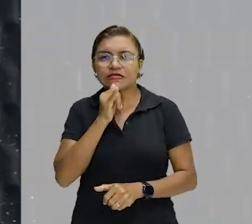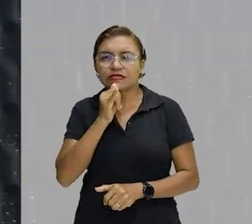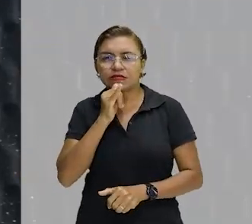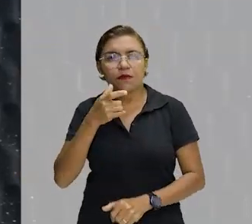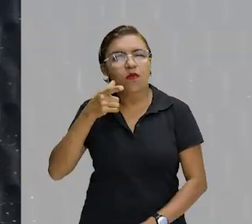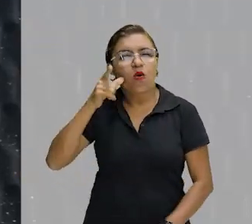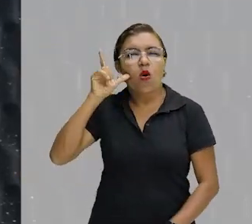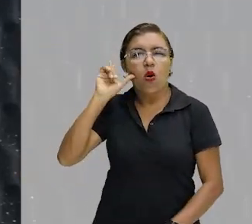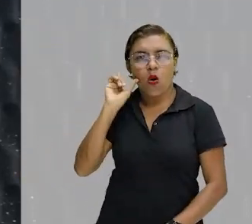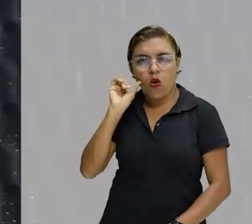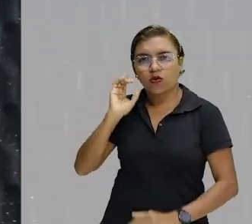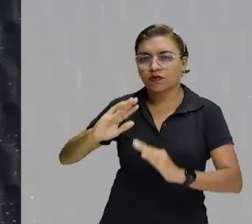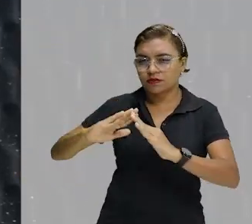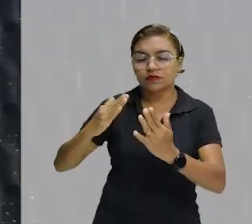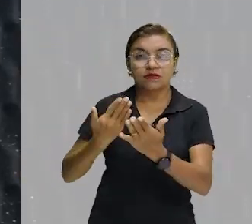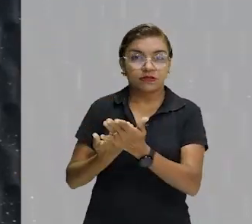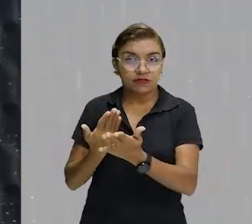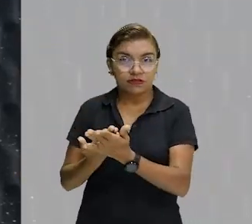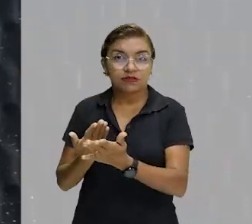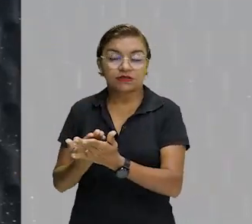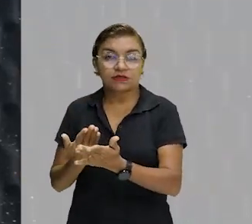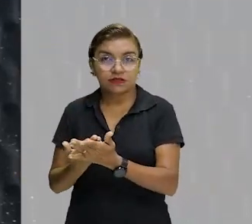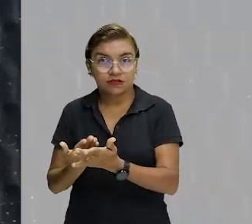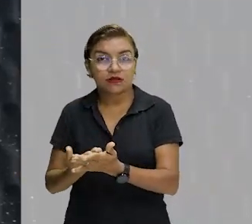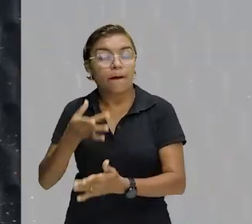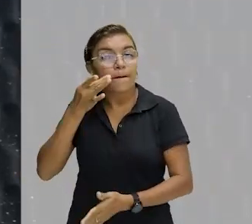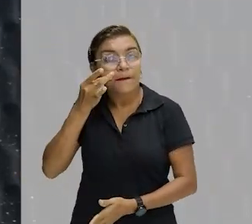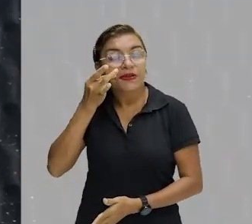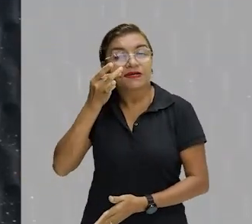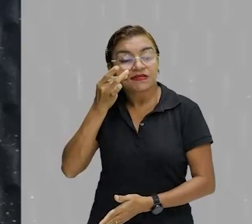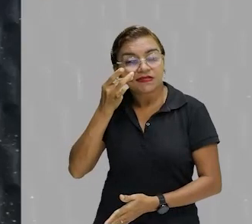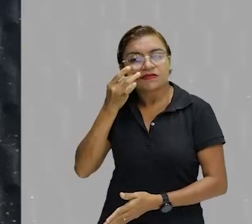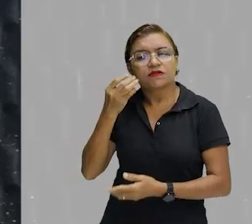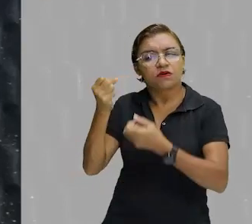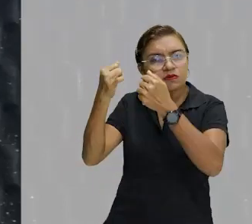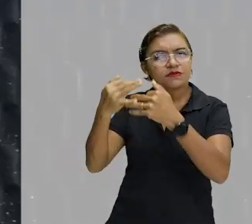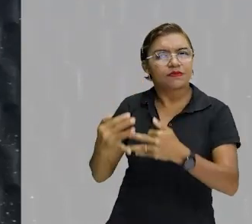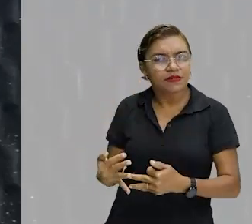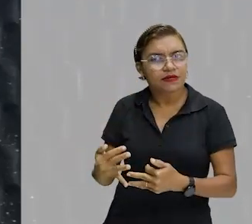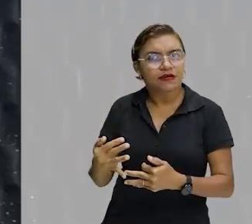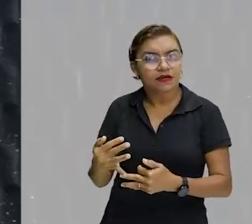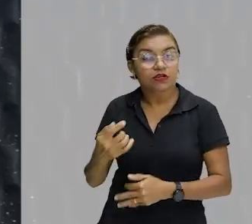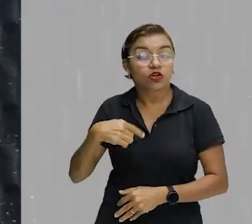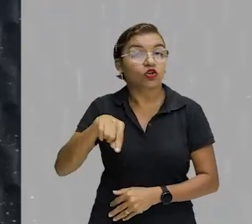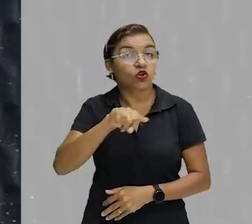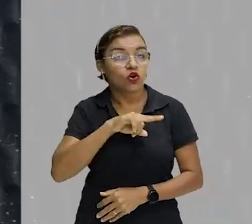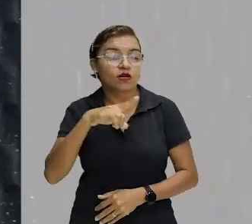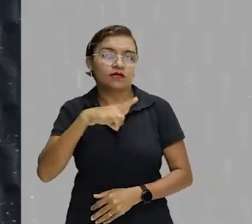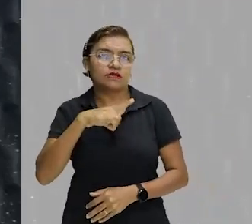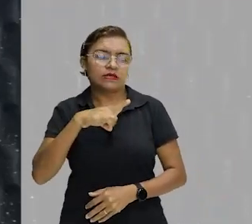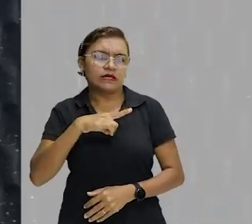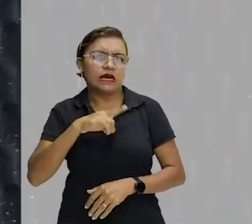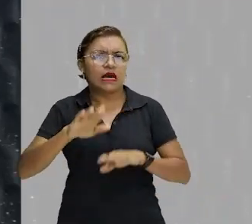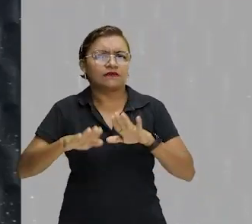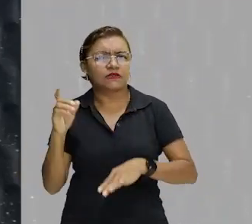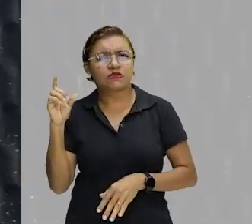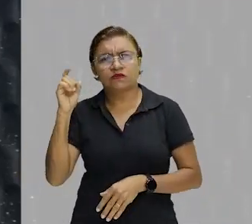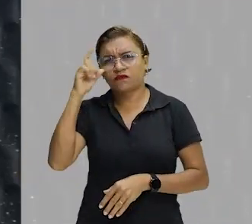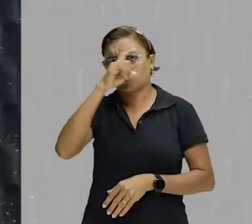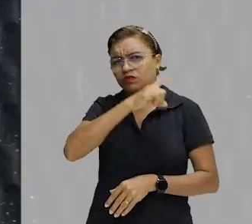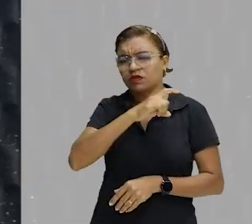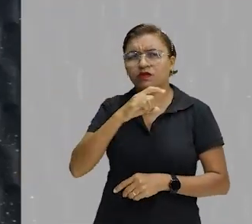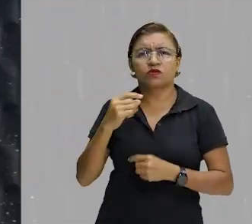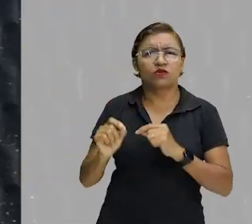de aula, já com alunos presenciais, eu comentei sobre isso. A gente tem uma dificuldade muito grande